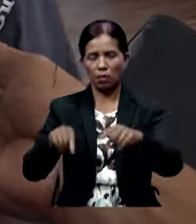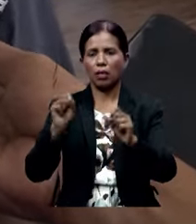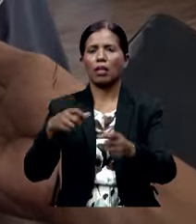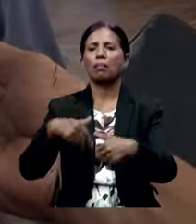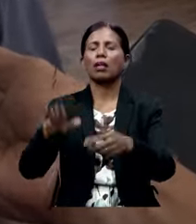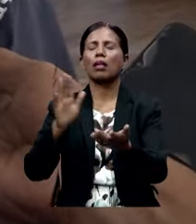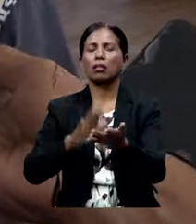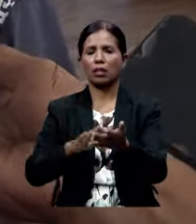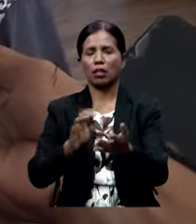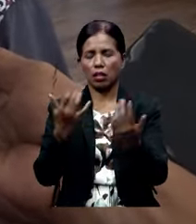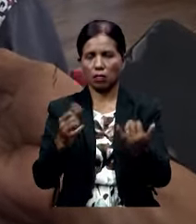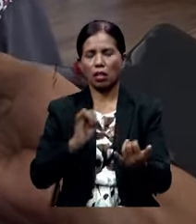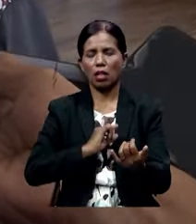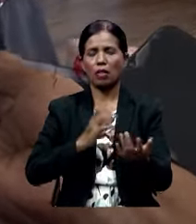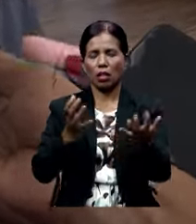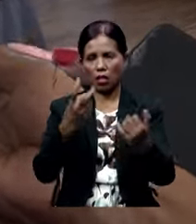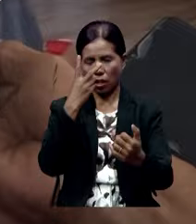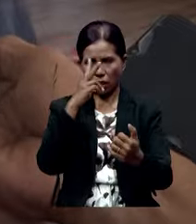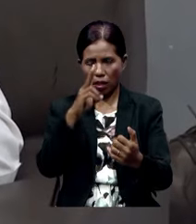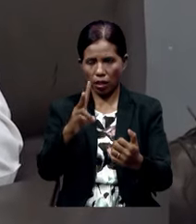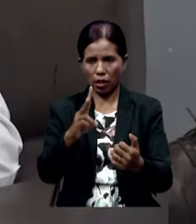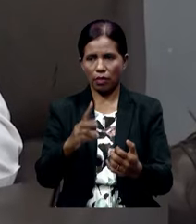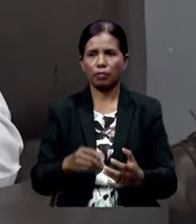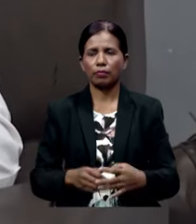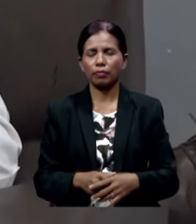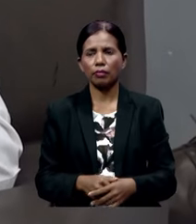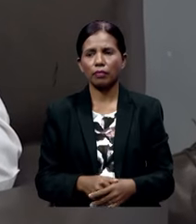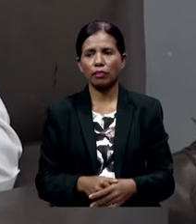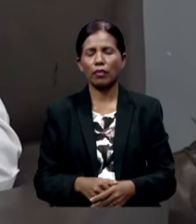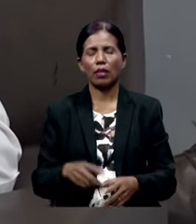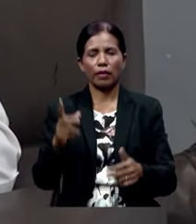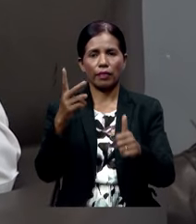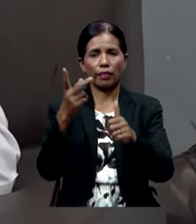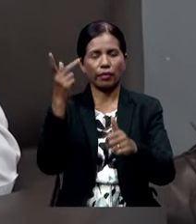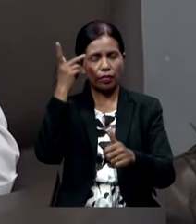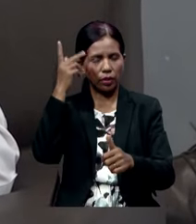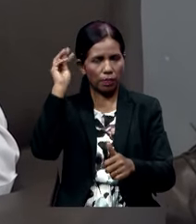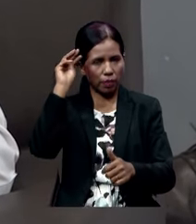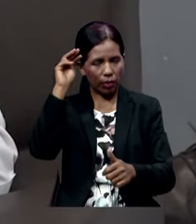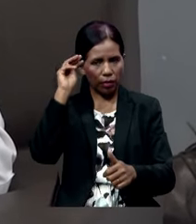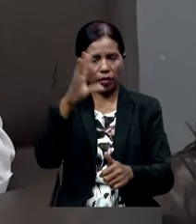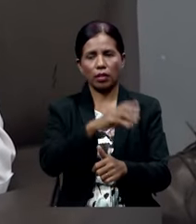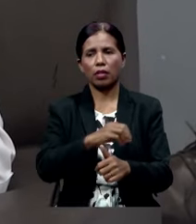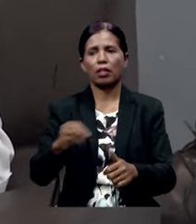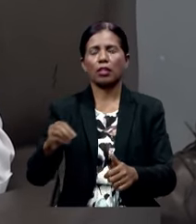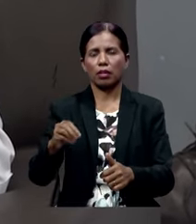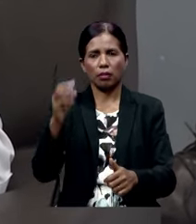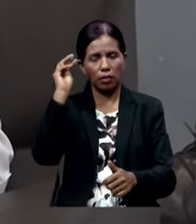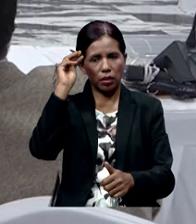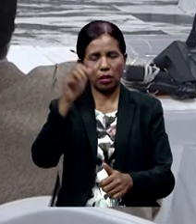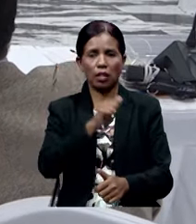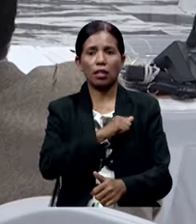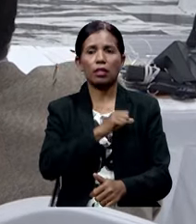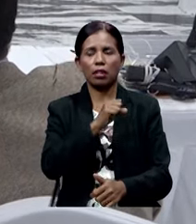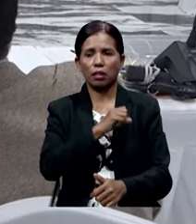Nem a Rocaracare, também futuro barrai da Nem. Vice-Primeiro-Ministro, Ministro de Assuntos Sociais no Ministro de